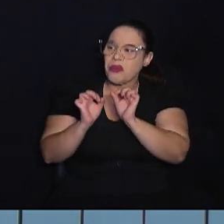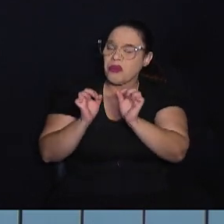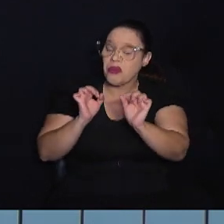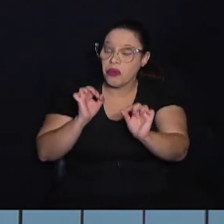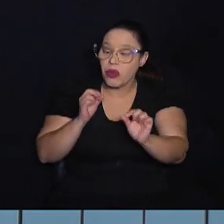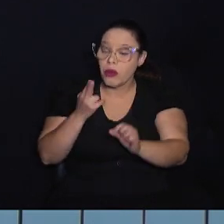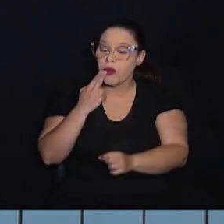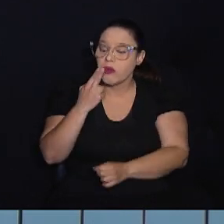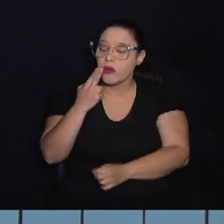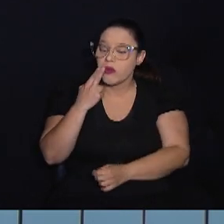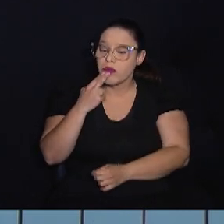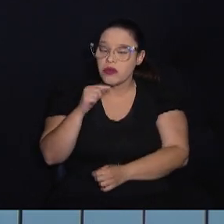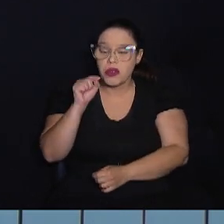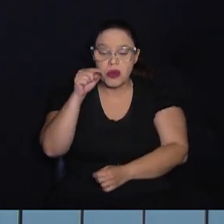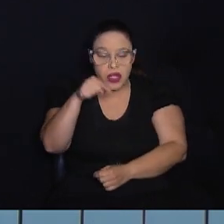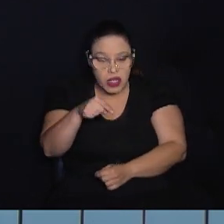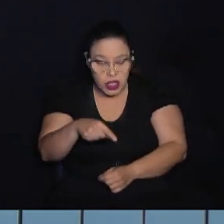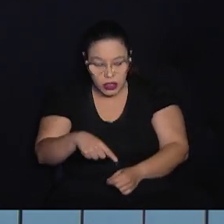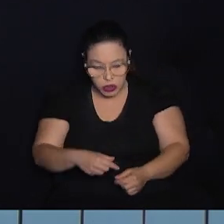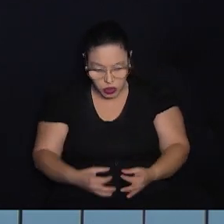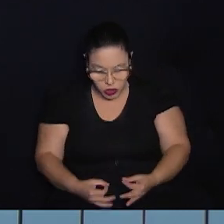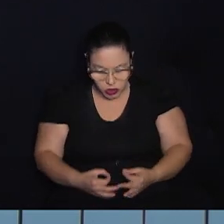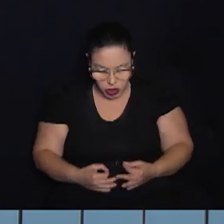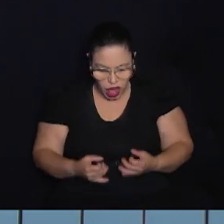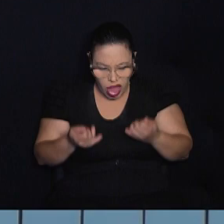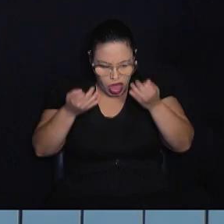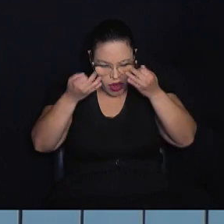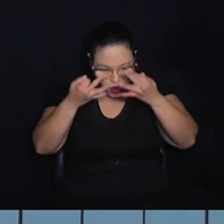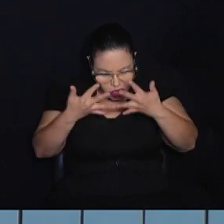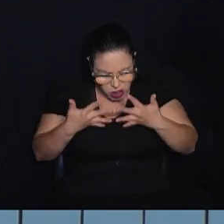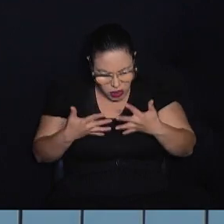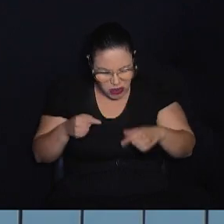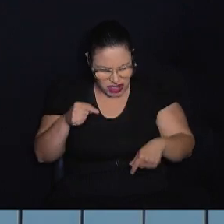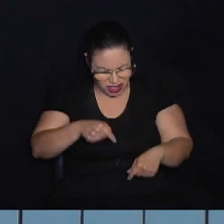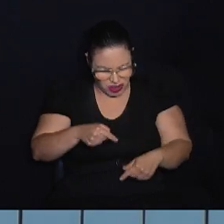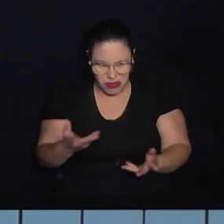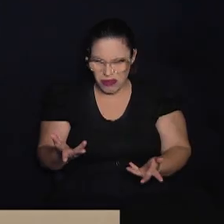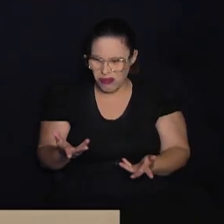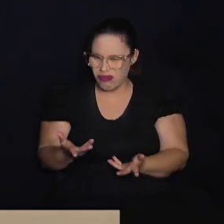do cigarro com esse tipo de câncer? Tem alguma explicação para isso?